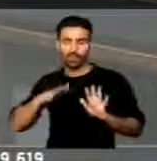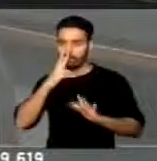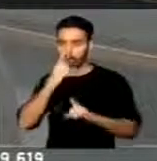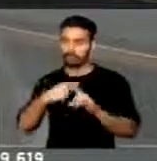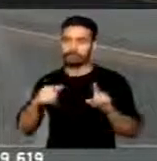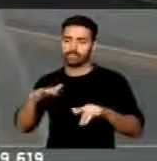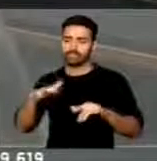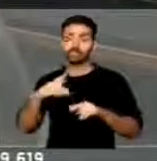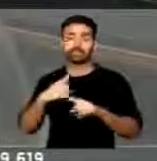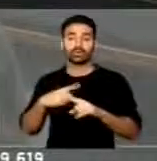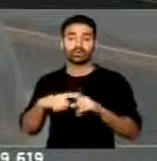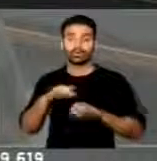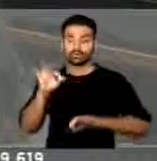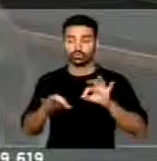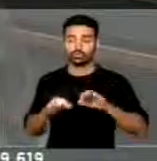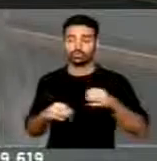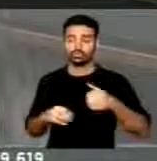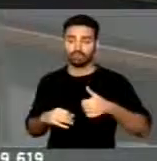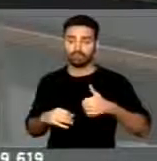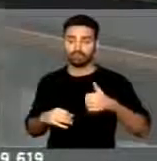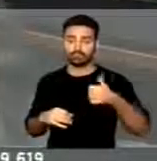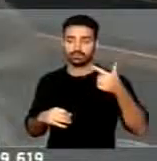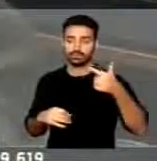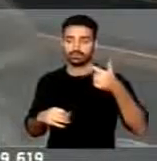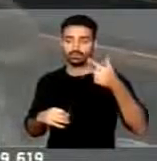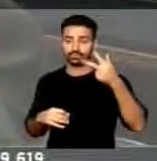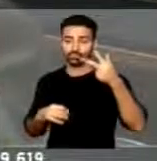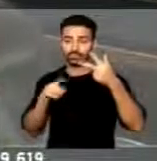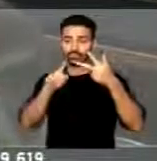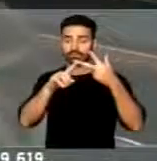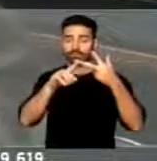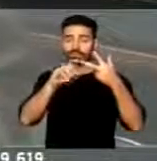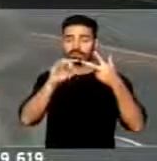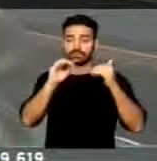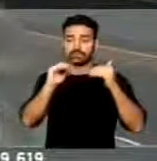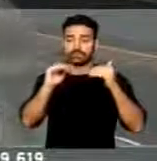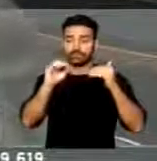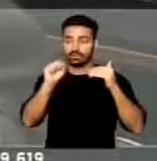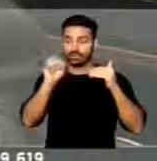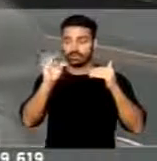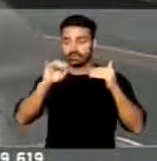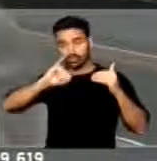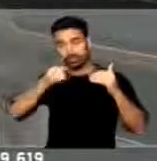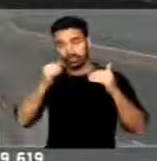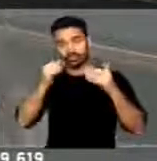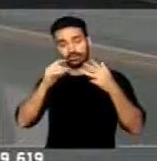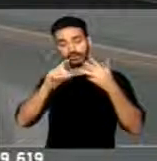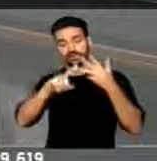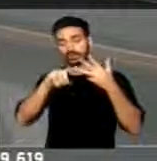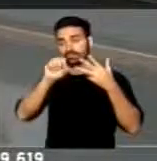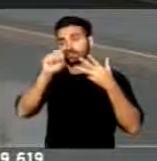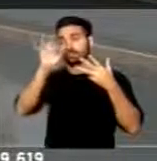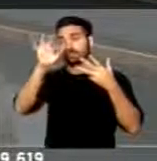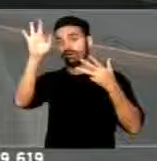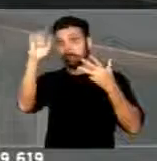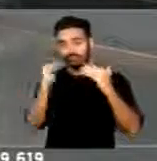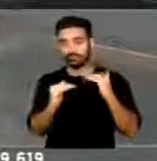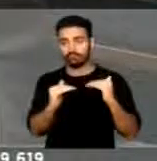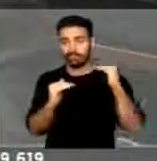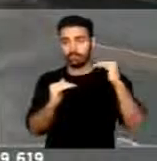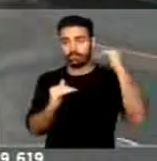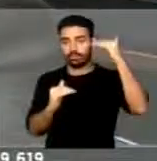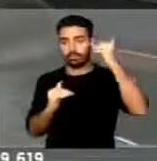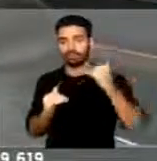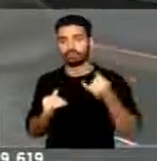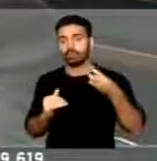juiz é primeira instância, tem a segunda instância, tem o Supremo, tem o STJ, que são os órgãos de controle do próprio judiciário, para